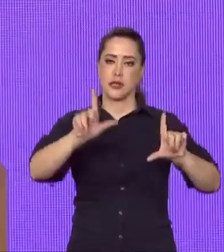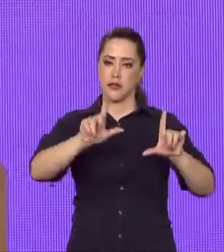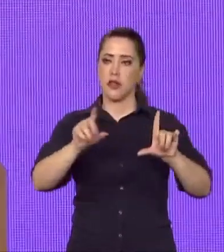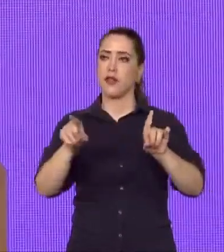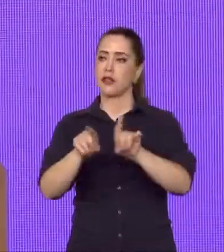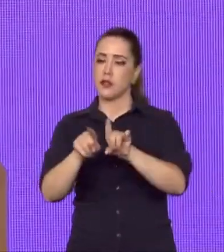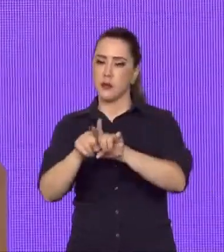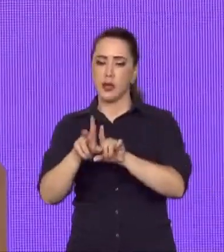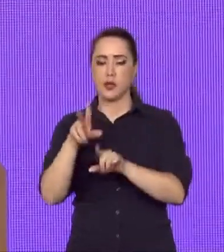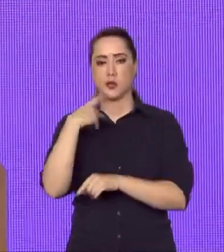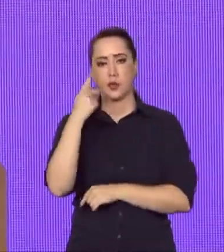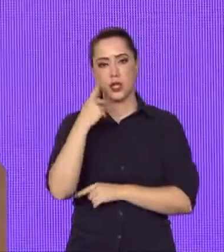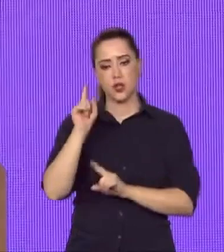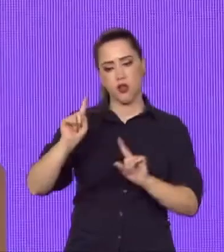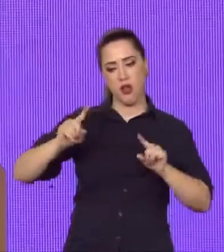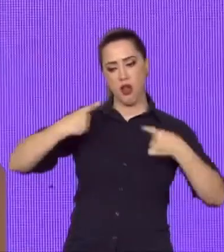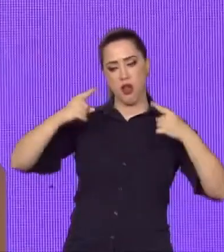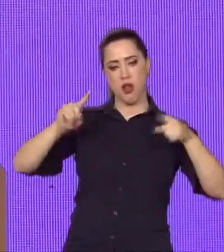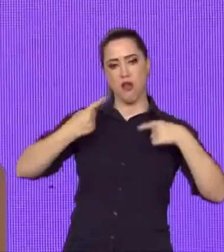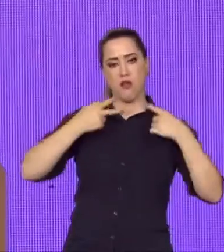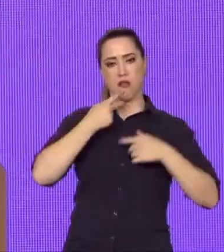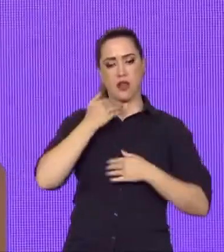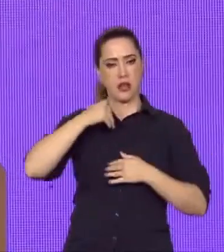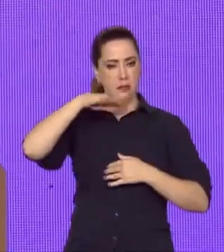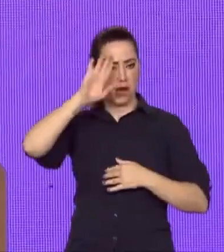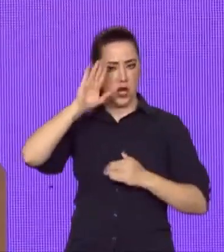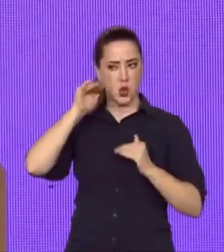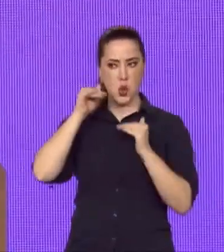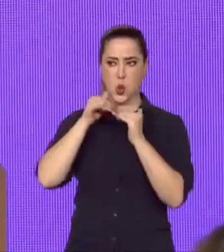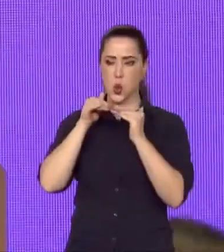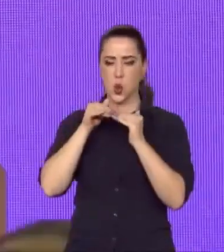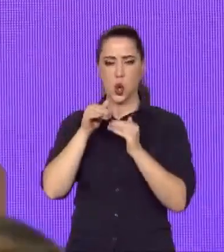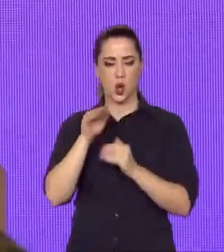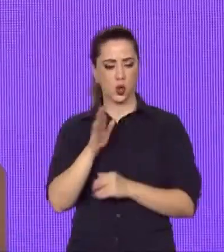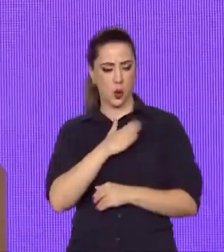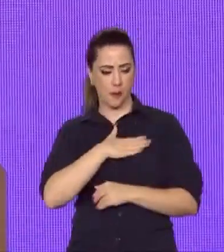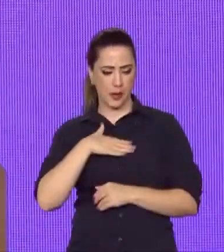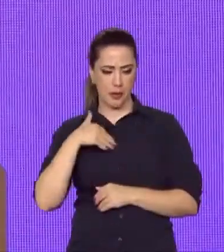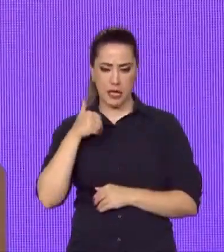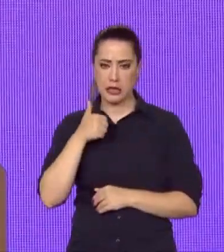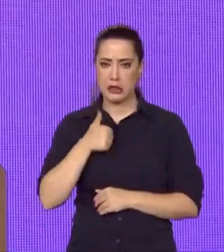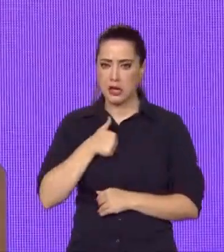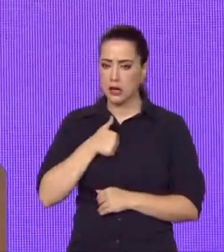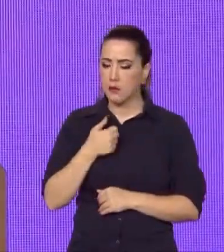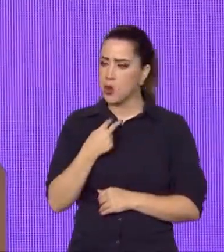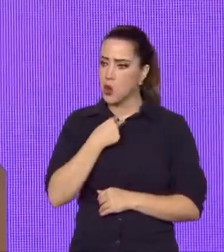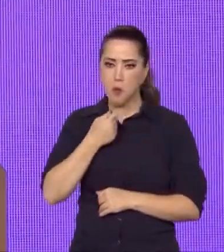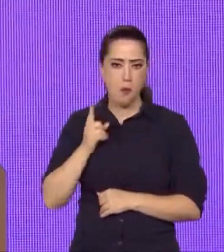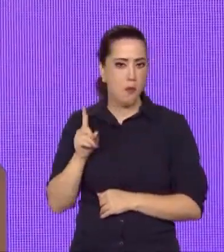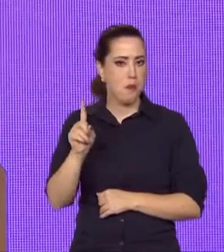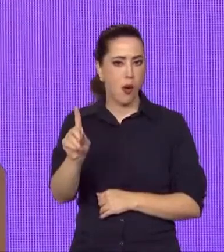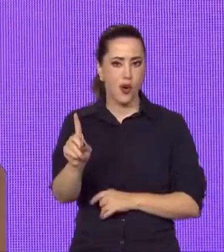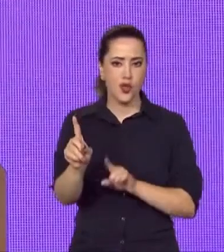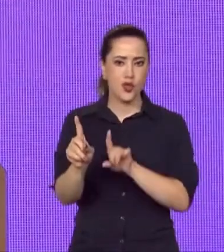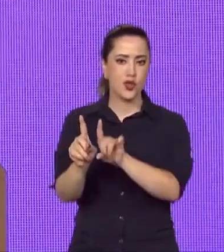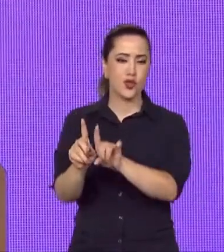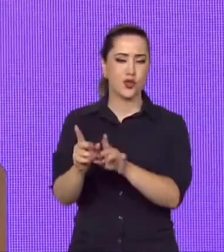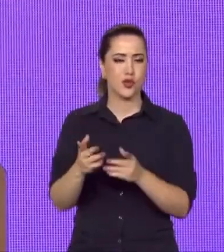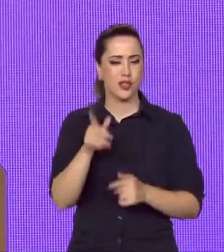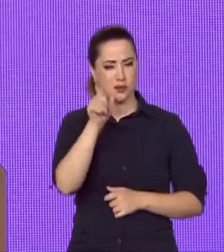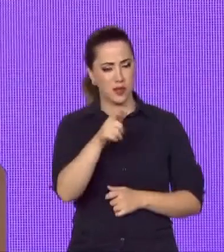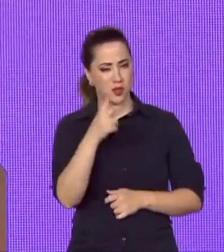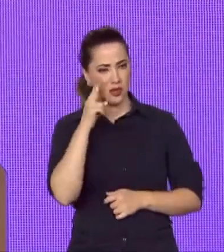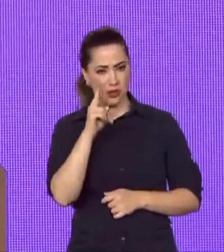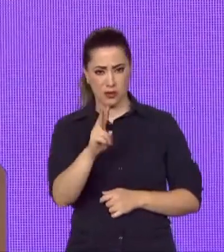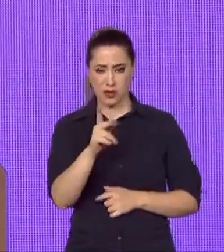políticos me criticam como se eu estivesse indo além do aceitável para uma primeira-dama. Para alguns, é inaceitável uma primeira-dama